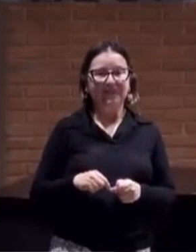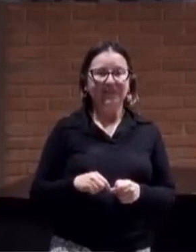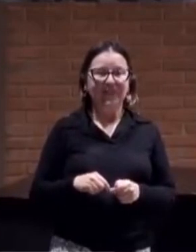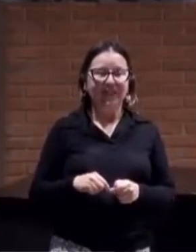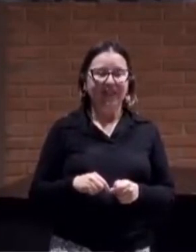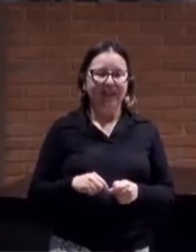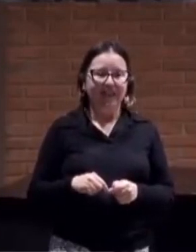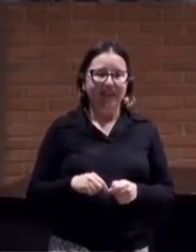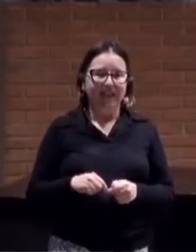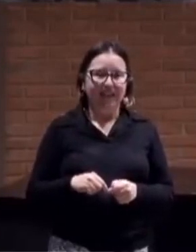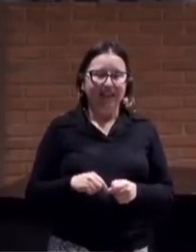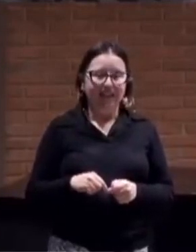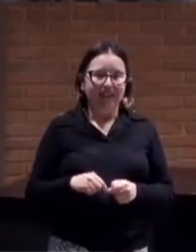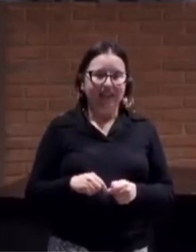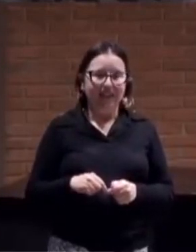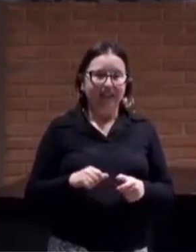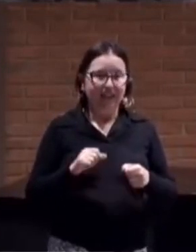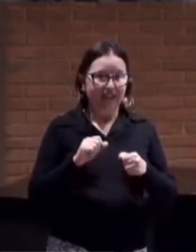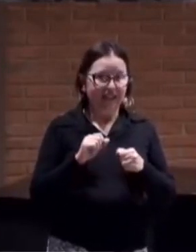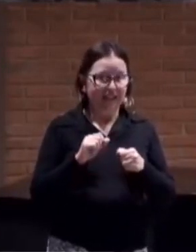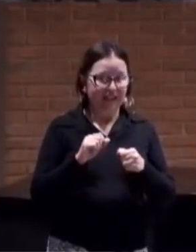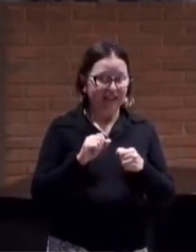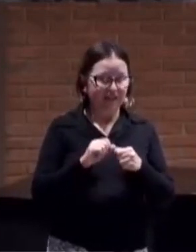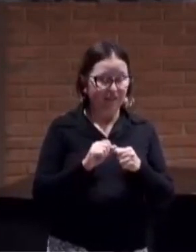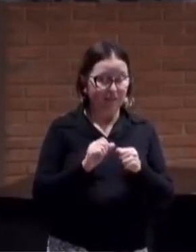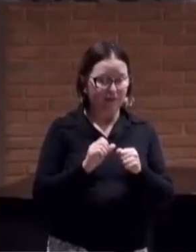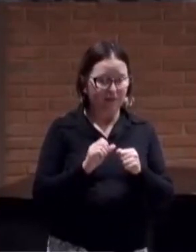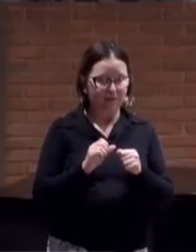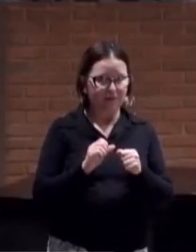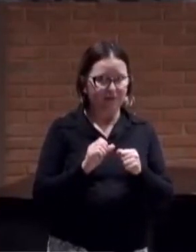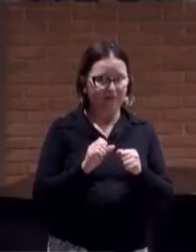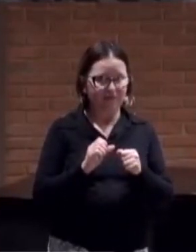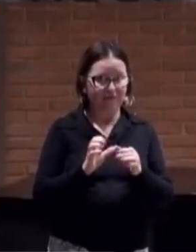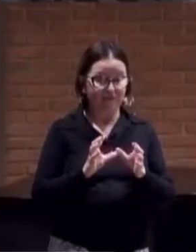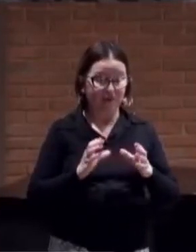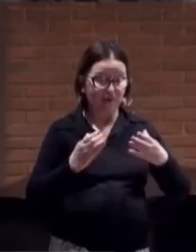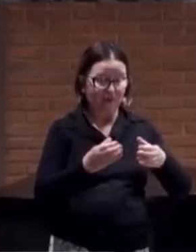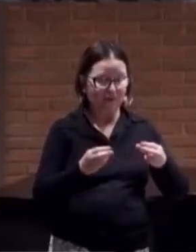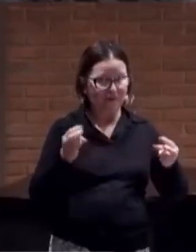uma comunidade judaica muito forte.